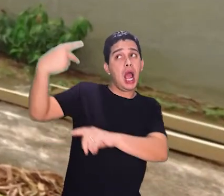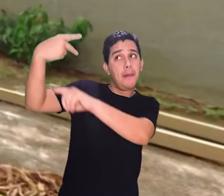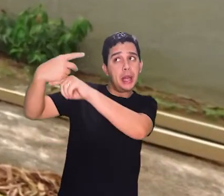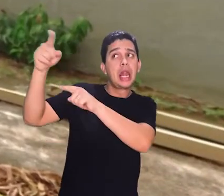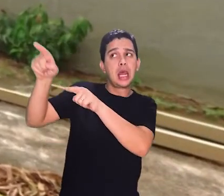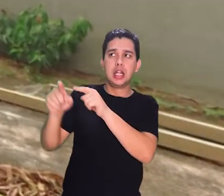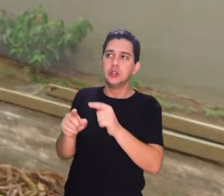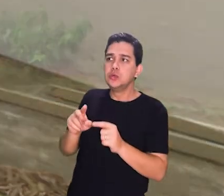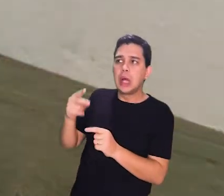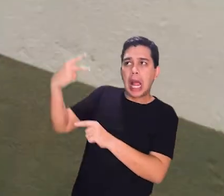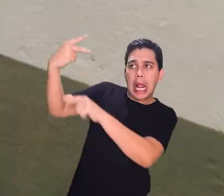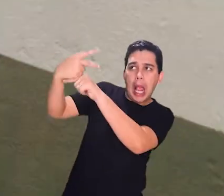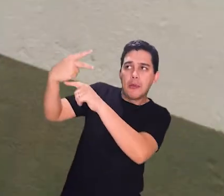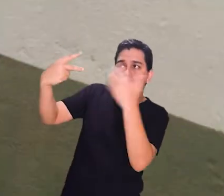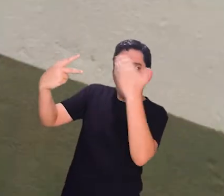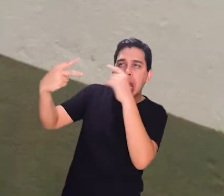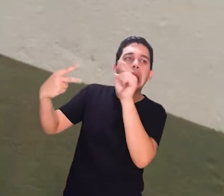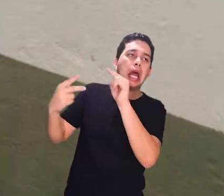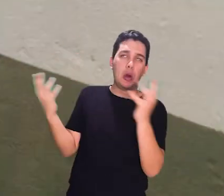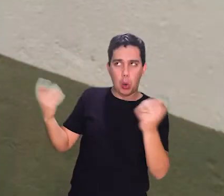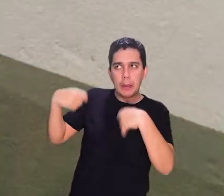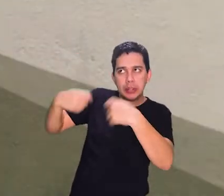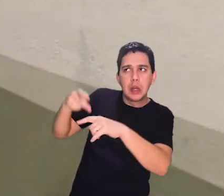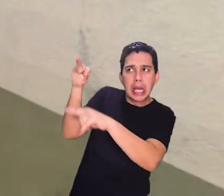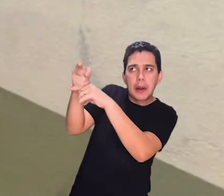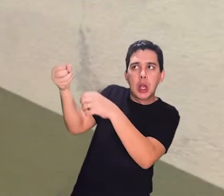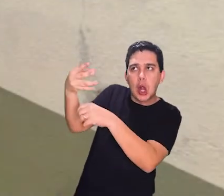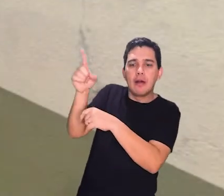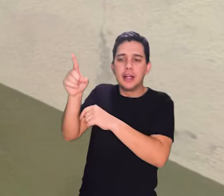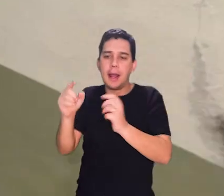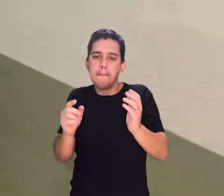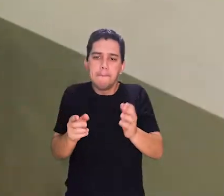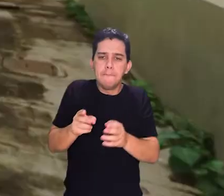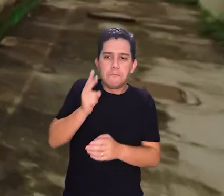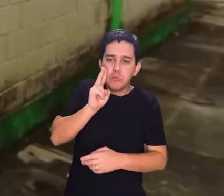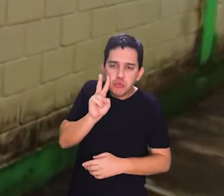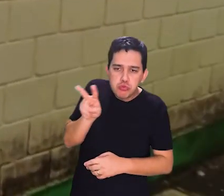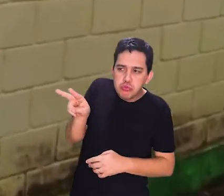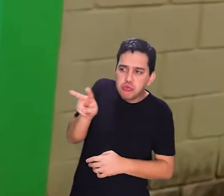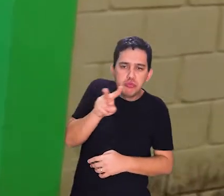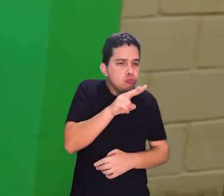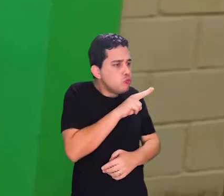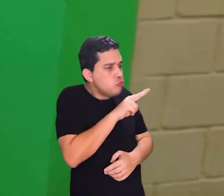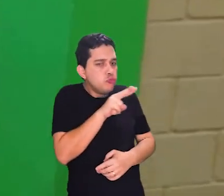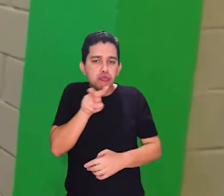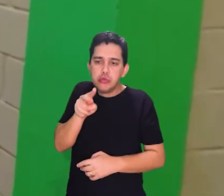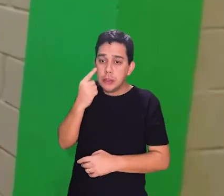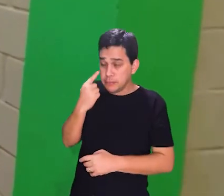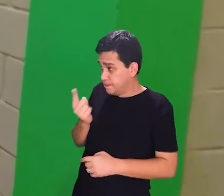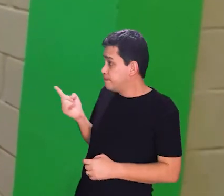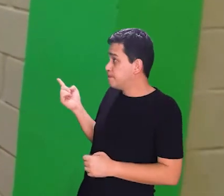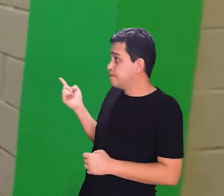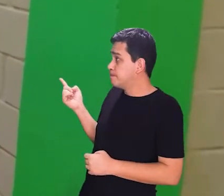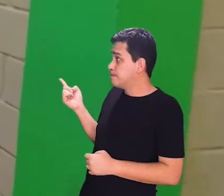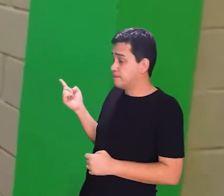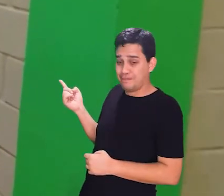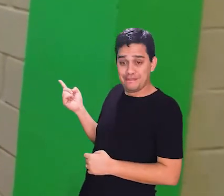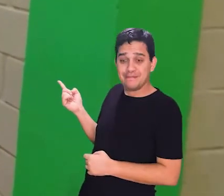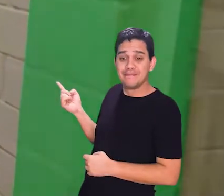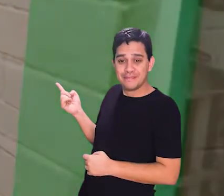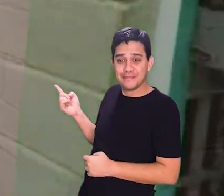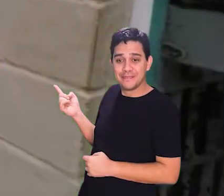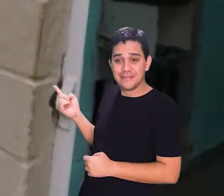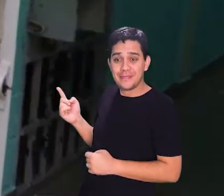que a gente está coletando, a gente vai passar ao gestor para a melhoria do sistema de monitoramento de câmeras do DEGASE. O que a